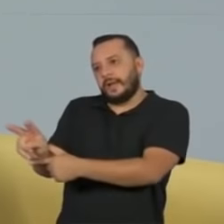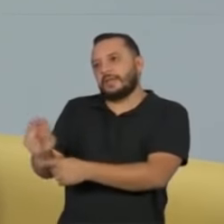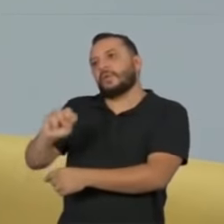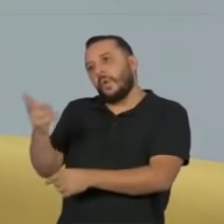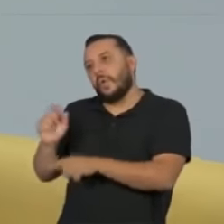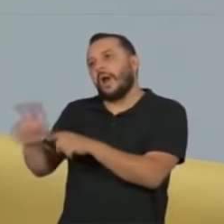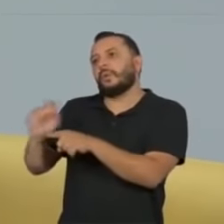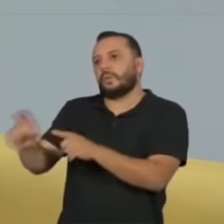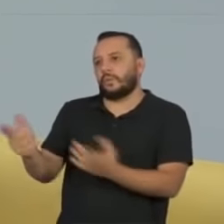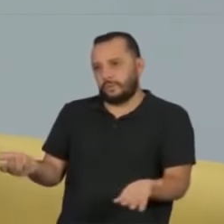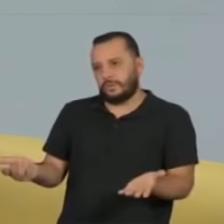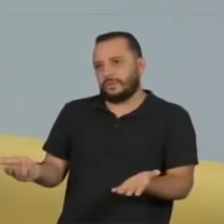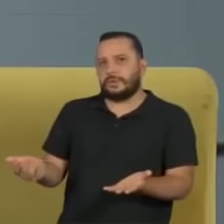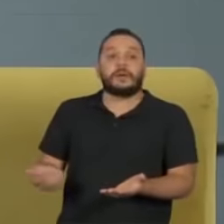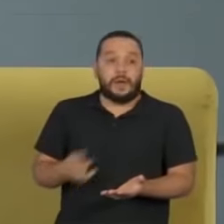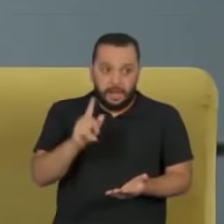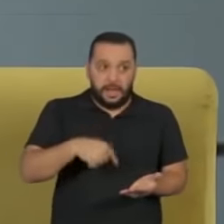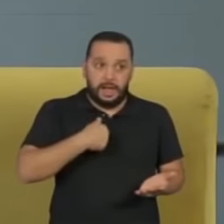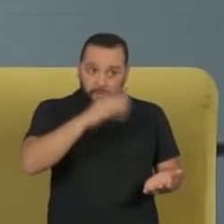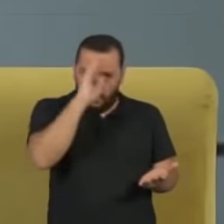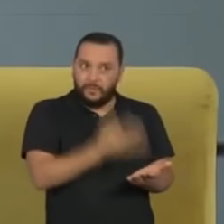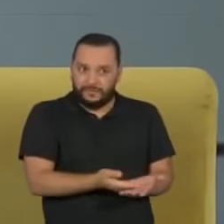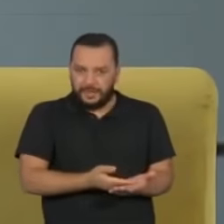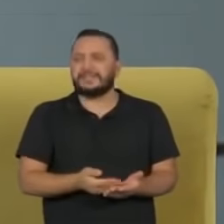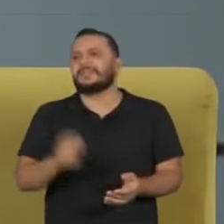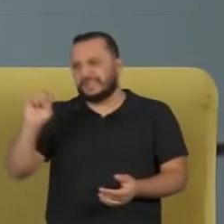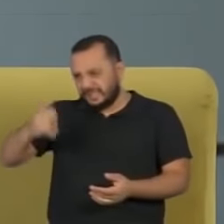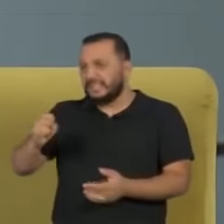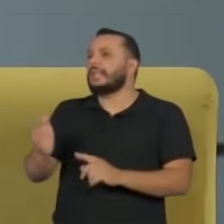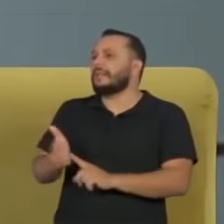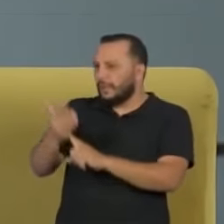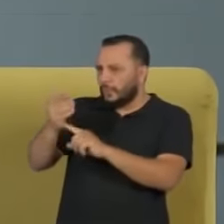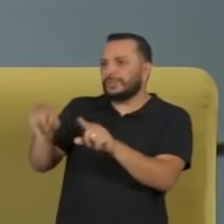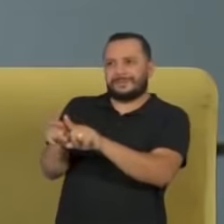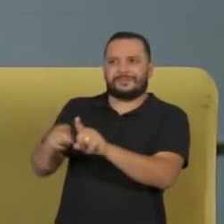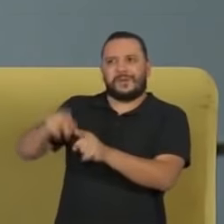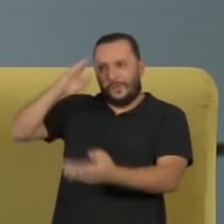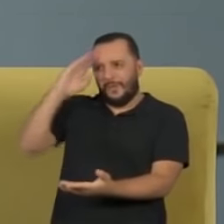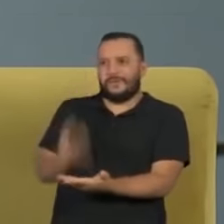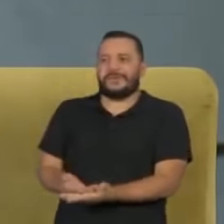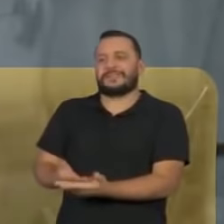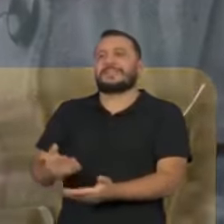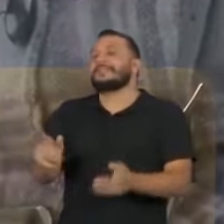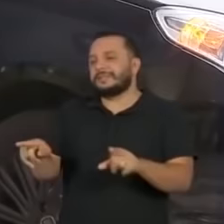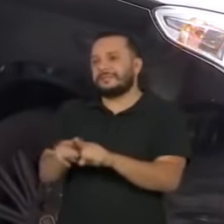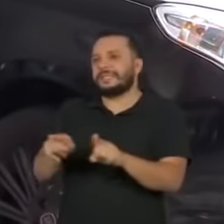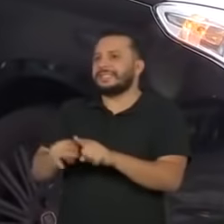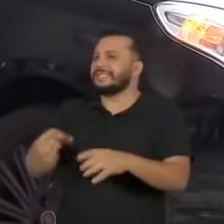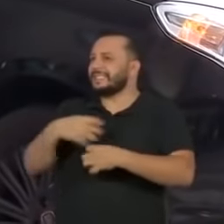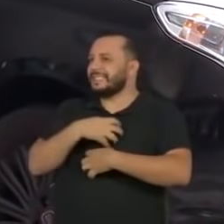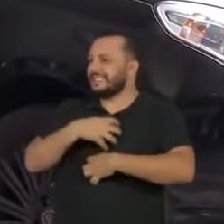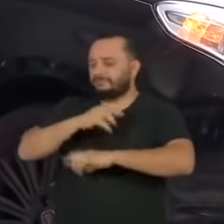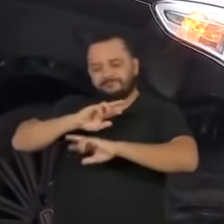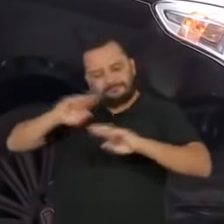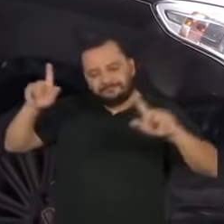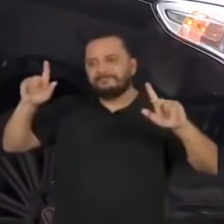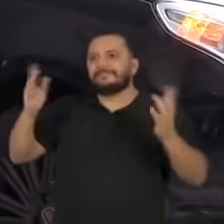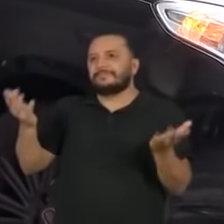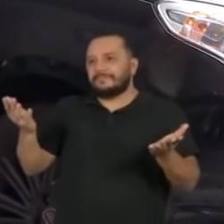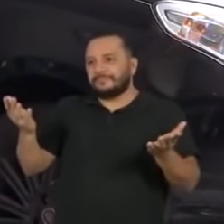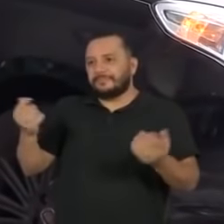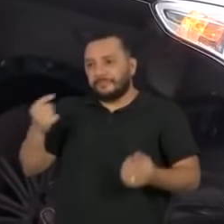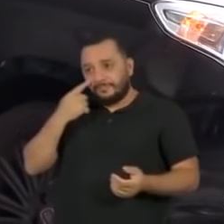confiança que você está falando agora. Nessa confiança e mais do que isso, você se sentir parte de algo diferente. Eu acho que o mundo começa a perceber, né,